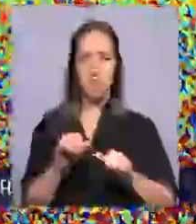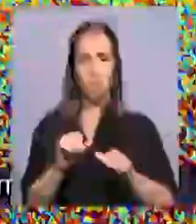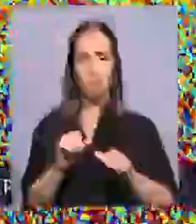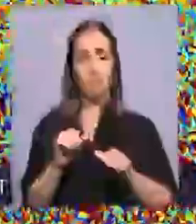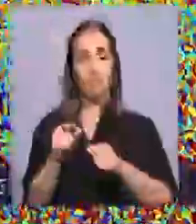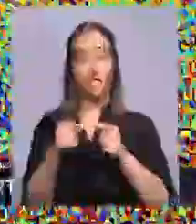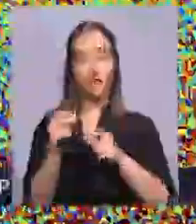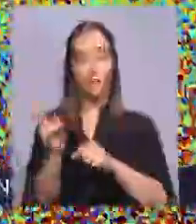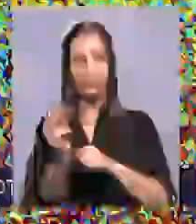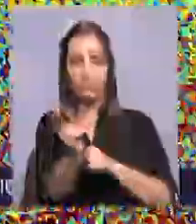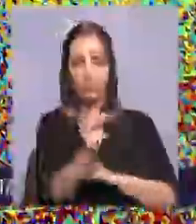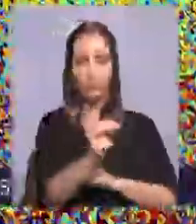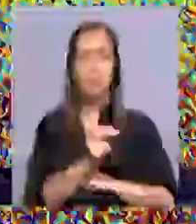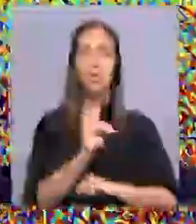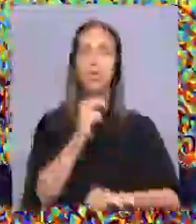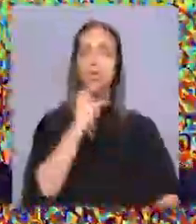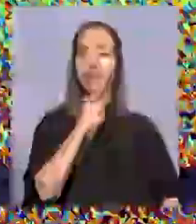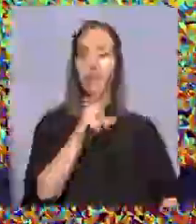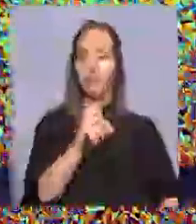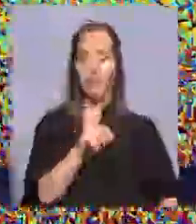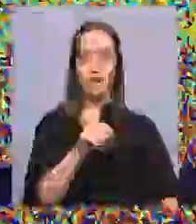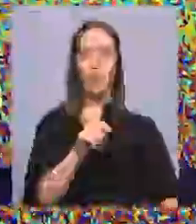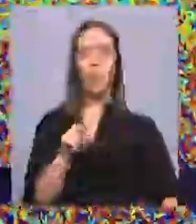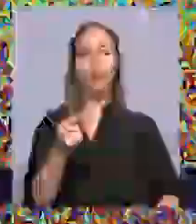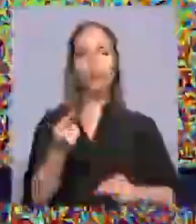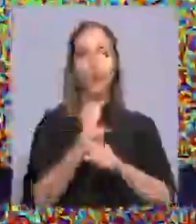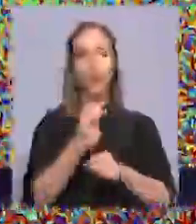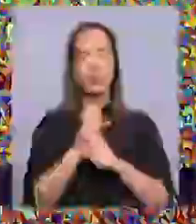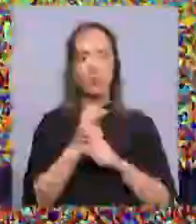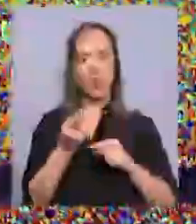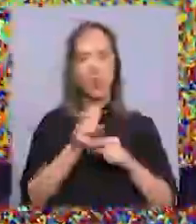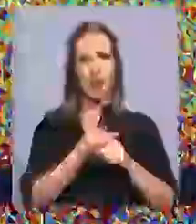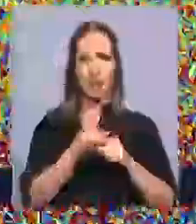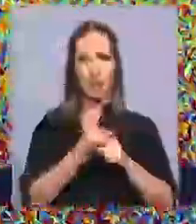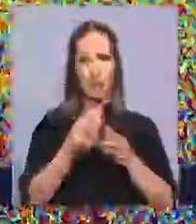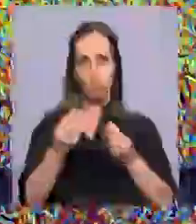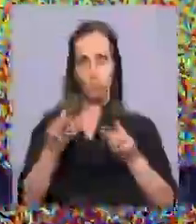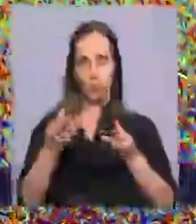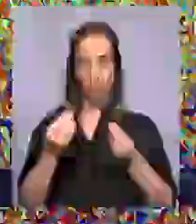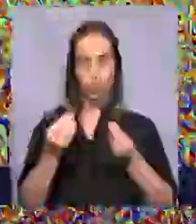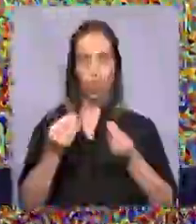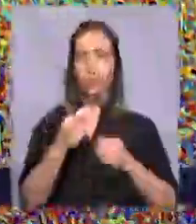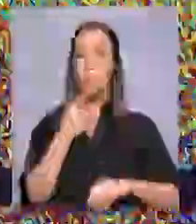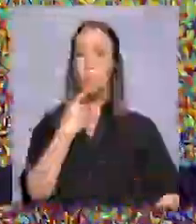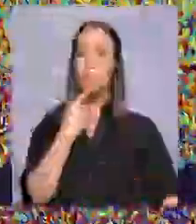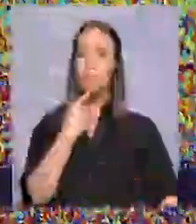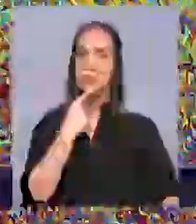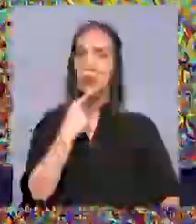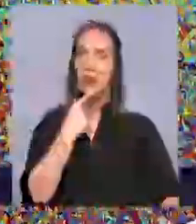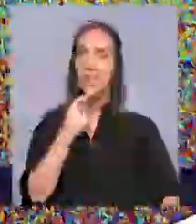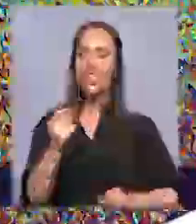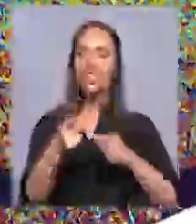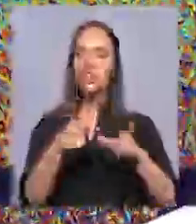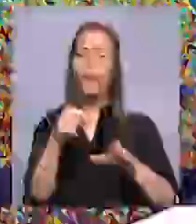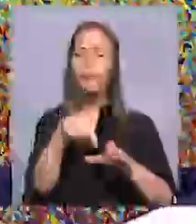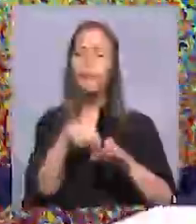Depois, dá-nos também outra coisa que é extraordinariamente interessante para os astrónomos, que é perceber o ADN das estrelas,